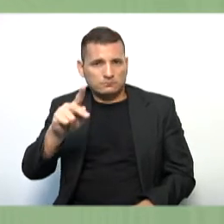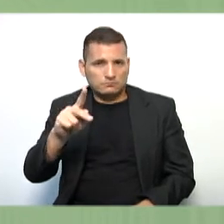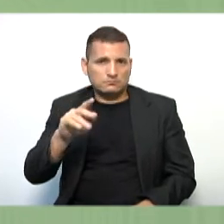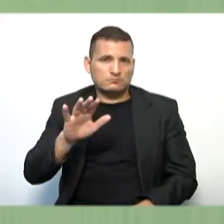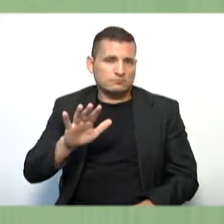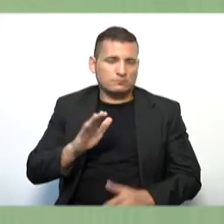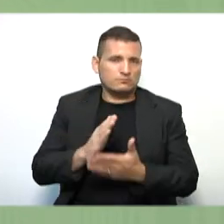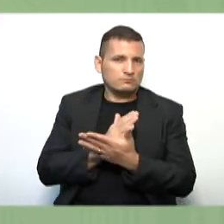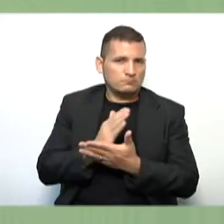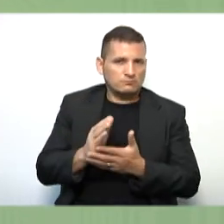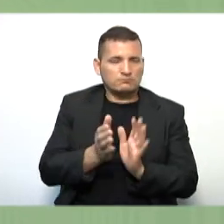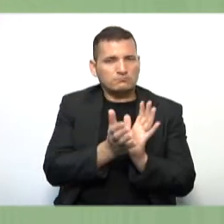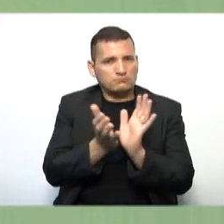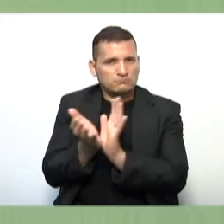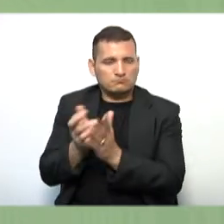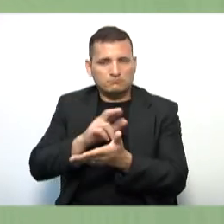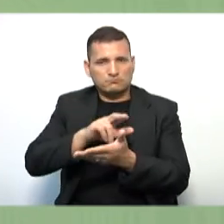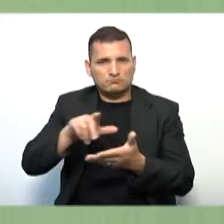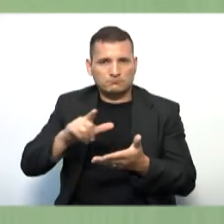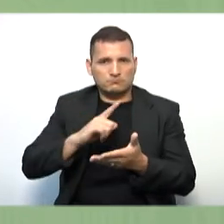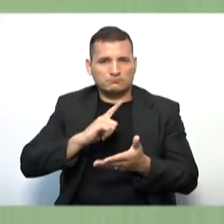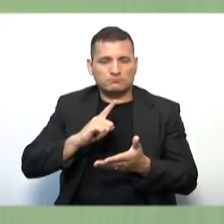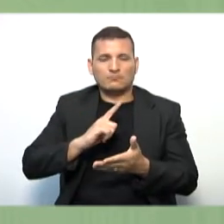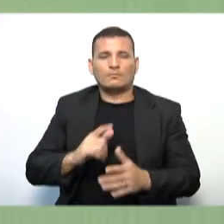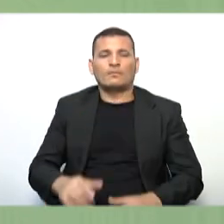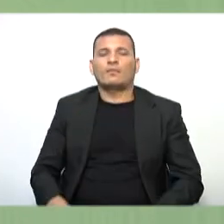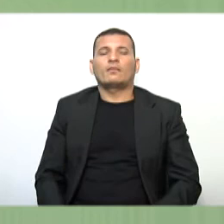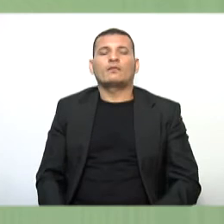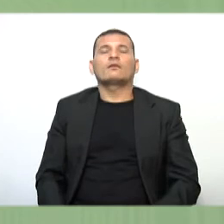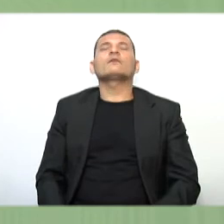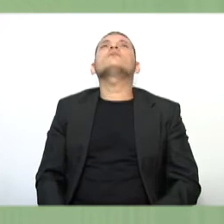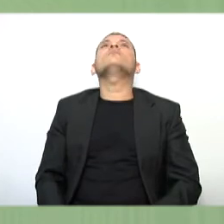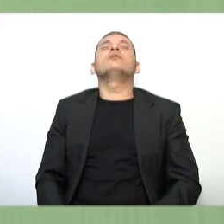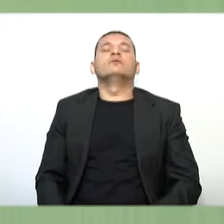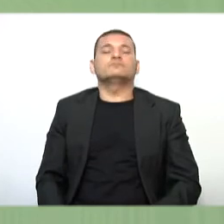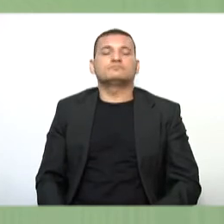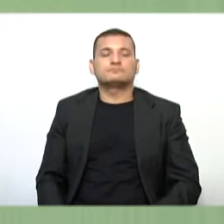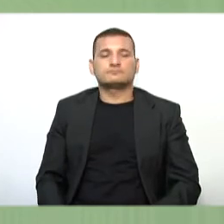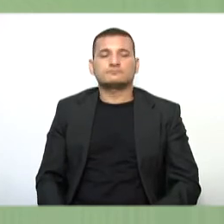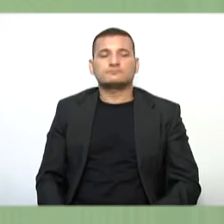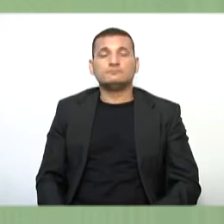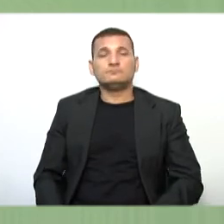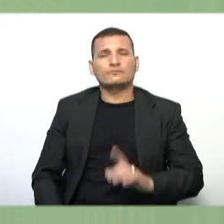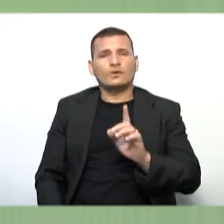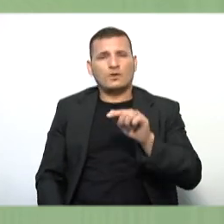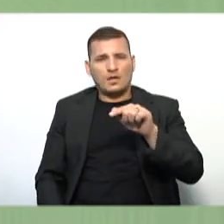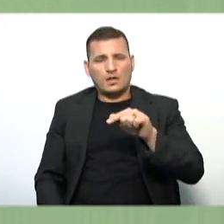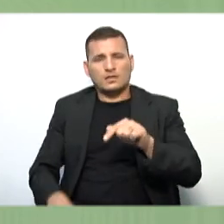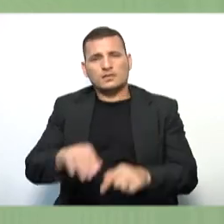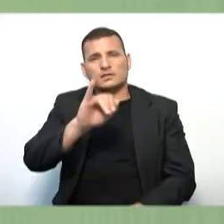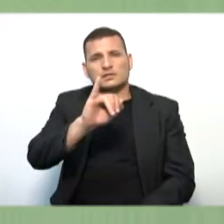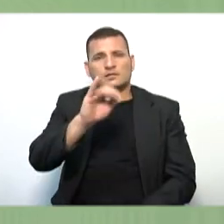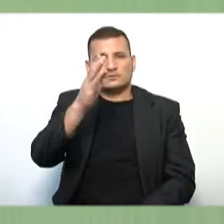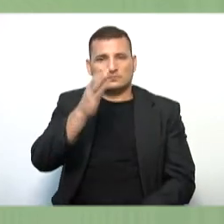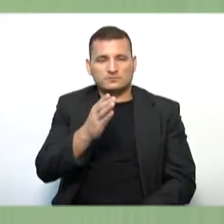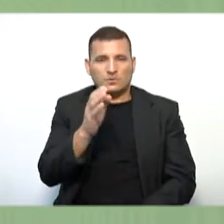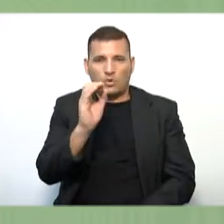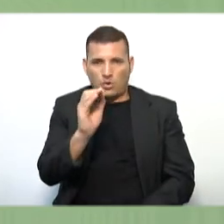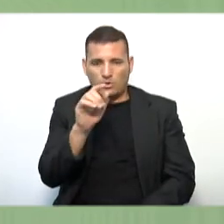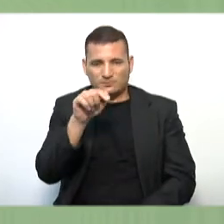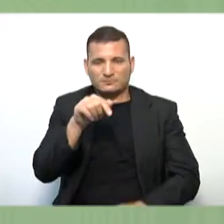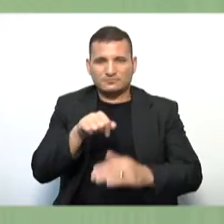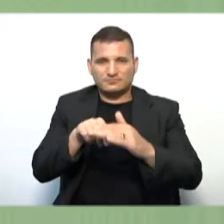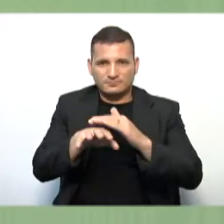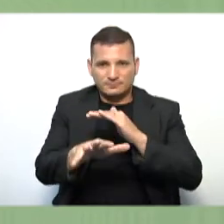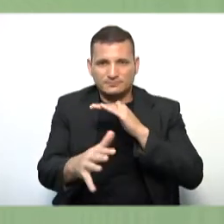algumas classificações aí que nós temos. E esses dispositivos de entrada e saída, eles têm um